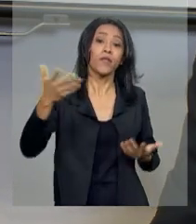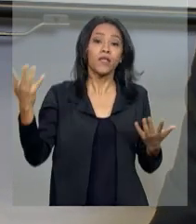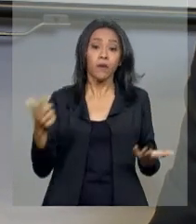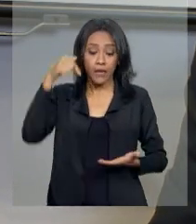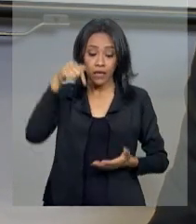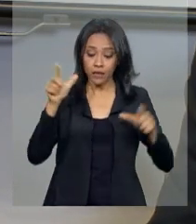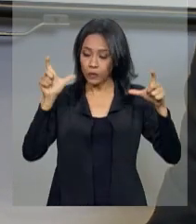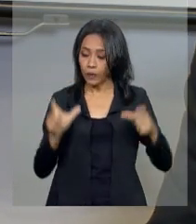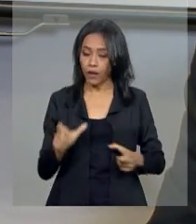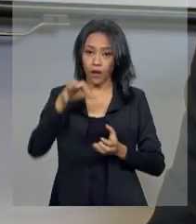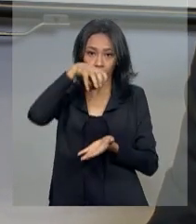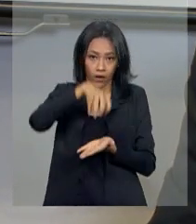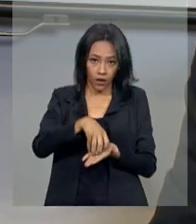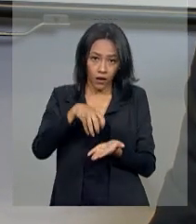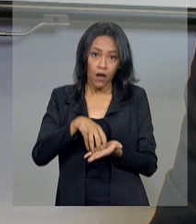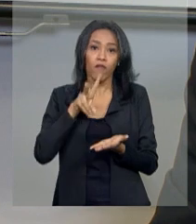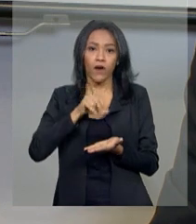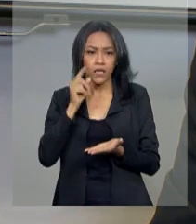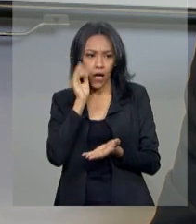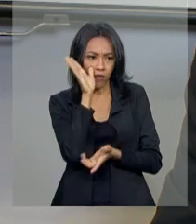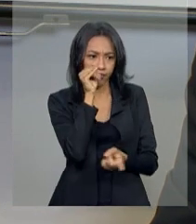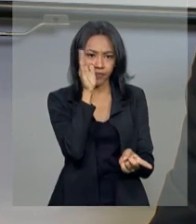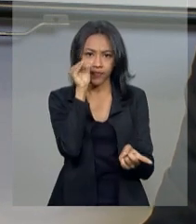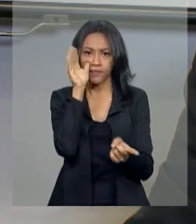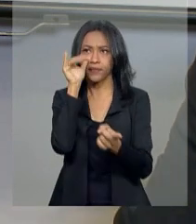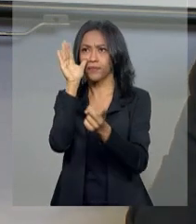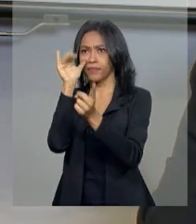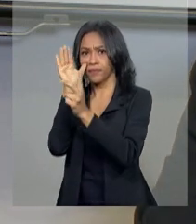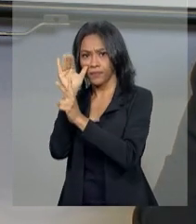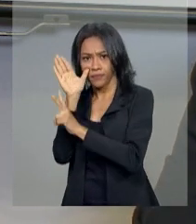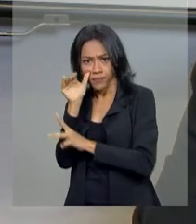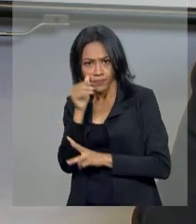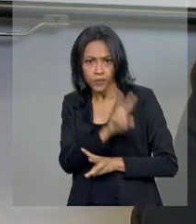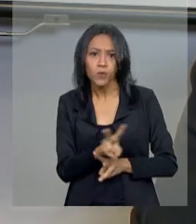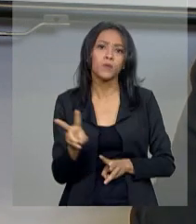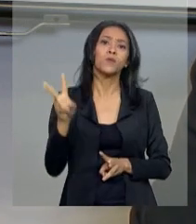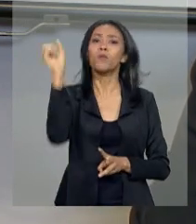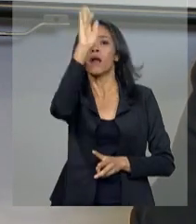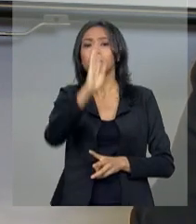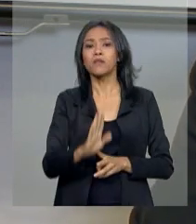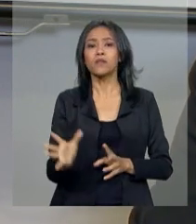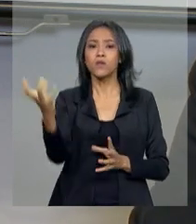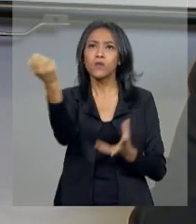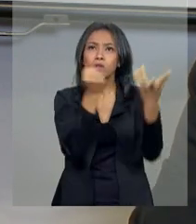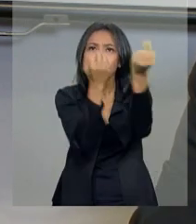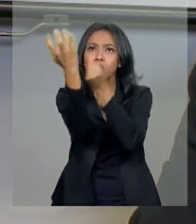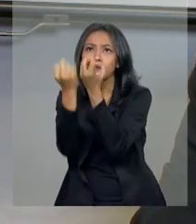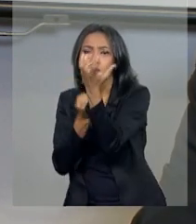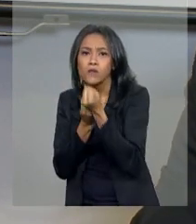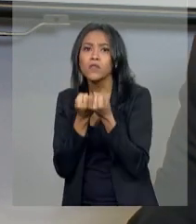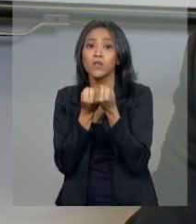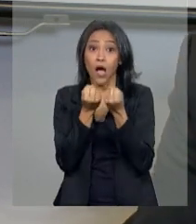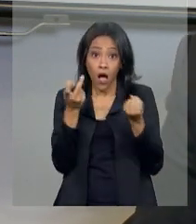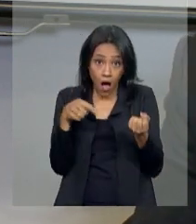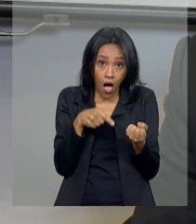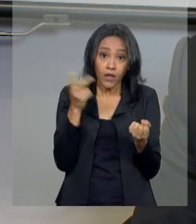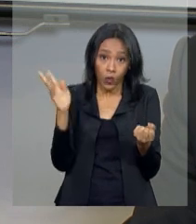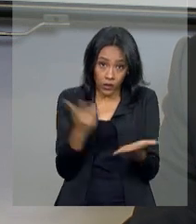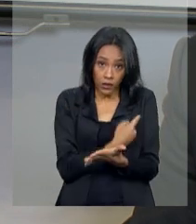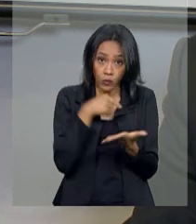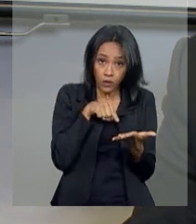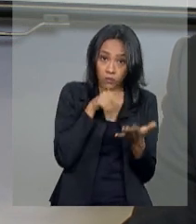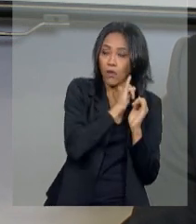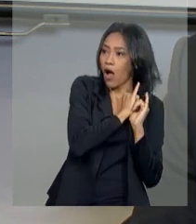estar acompanhando esses dados e, obviamente, encontrando os indícios, tem que informar o TSE, que então